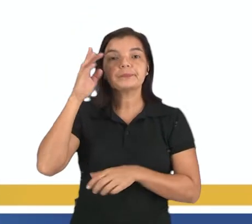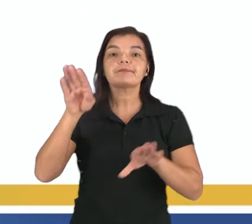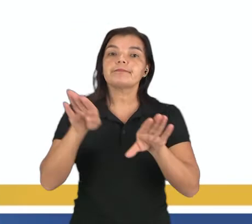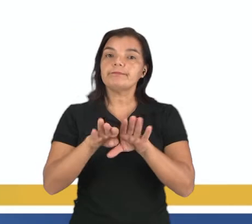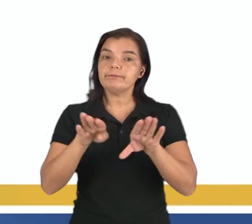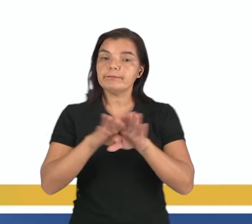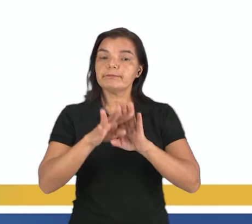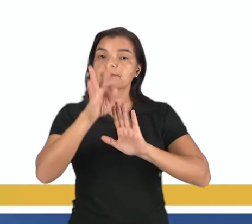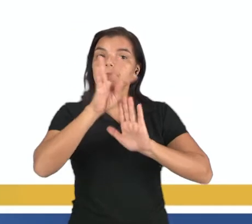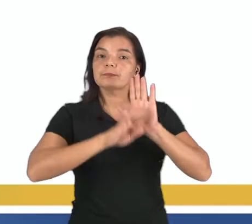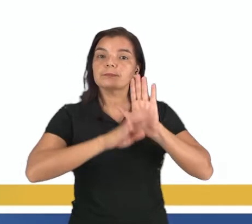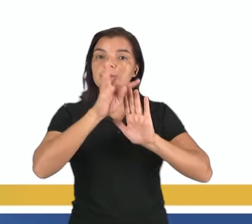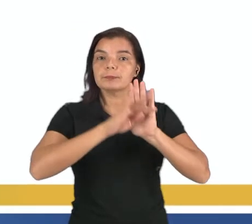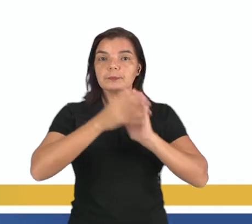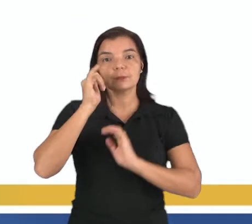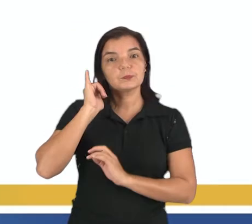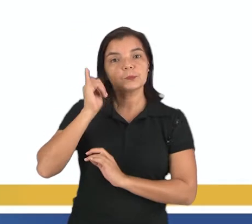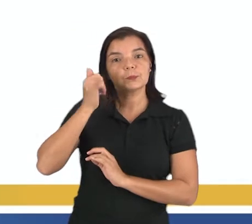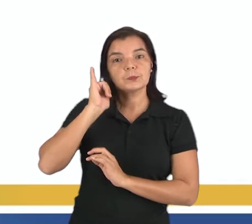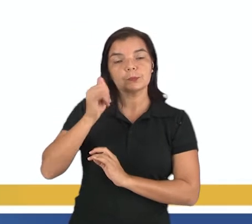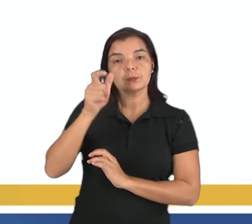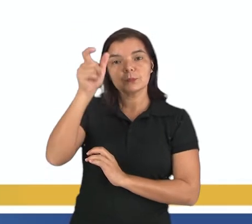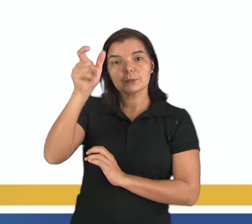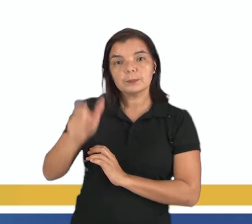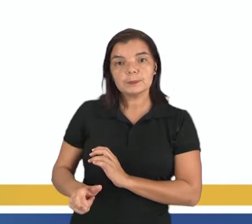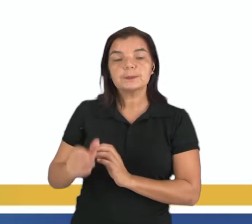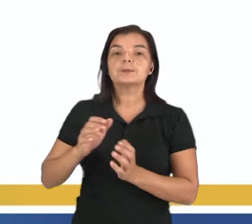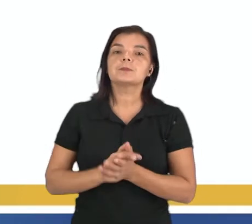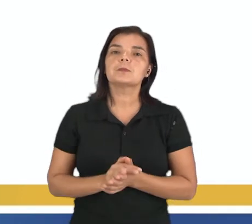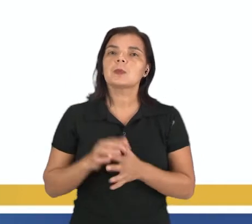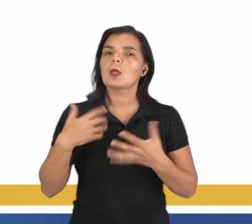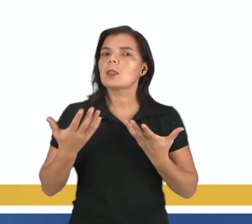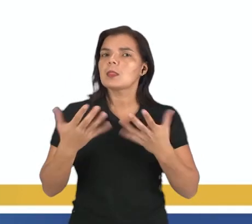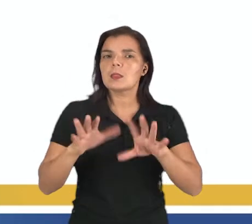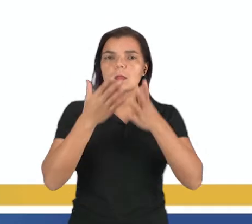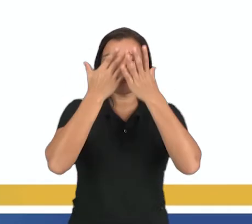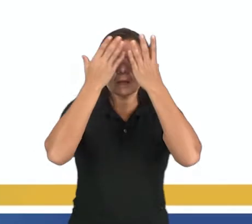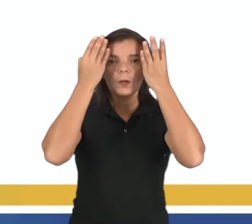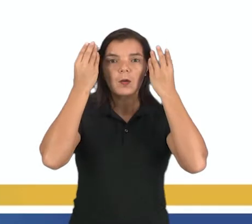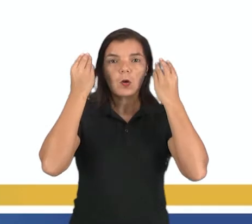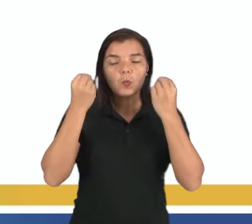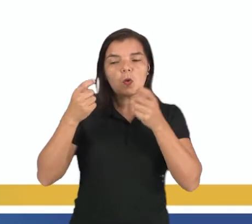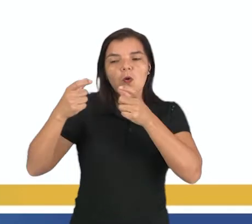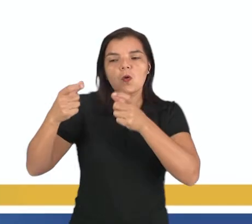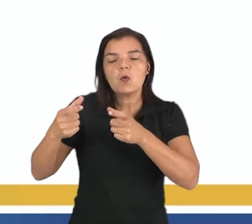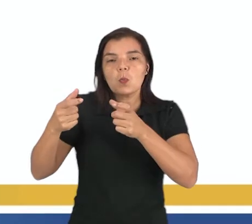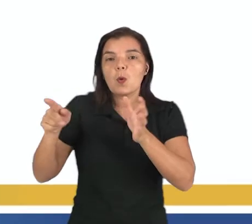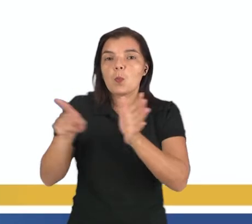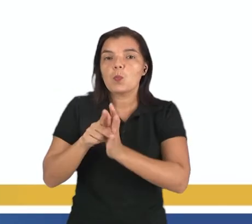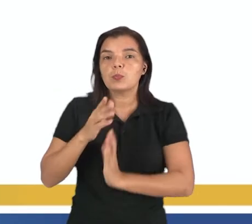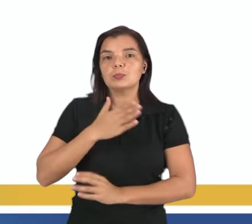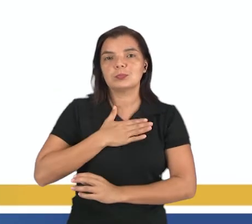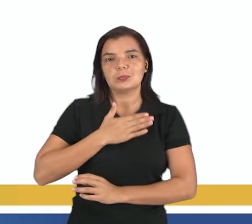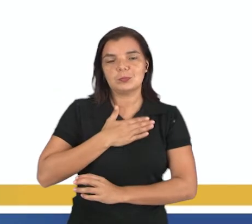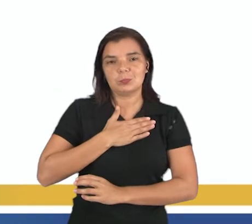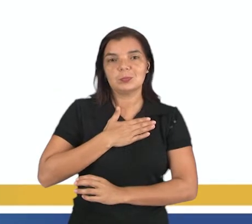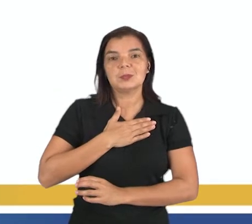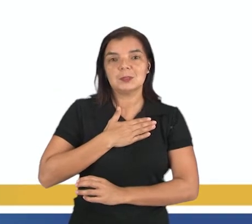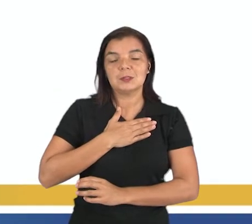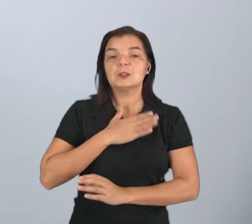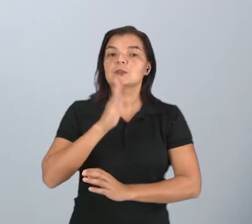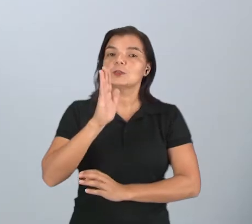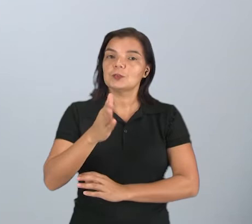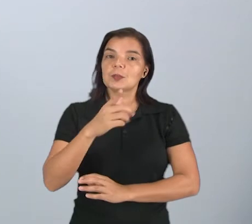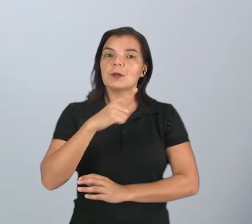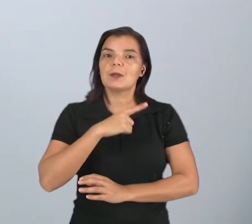temos nesse texto um narrador personagem. Não quero esquecer aquele cantinho só meu. Então aí eu tenho